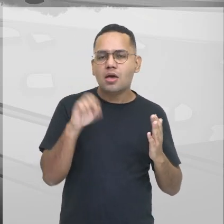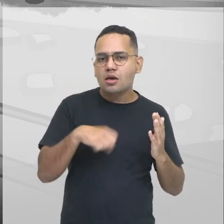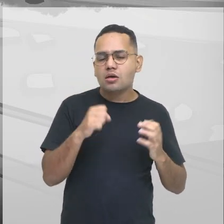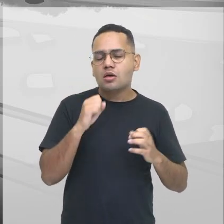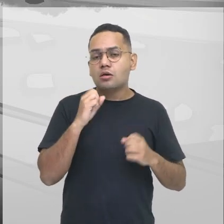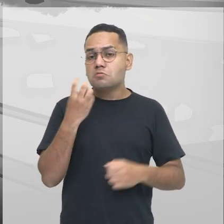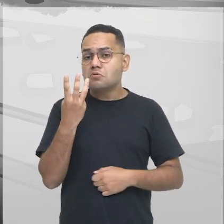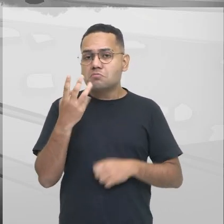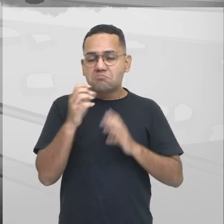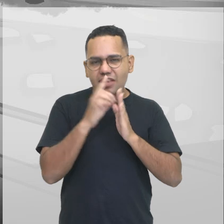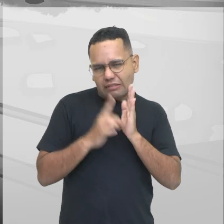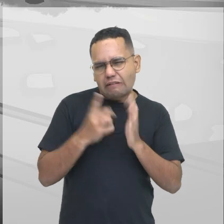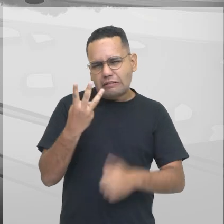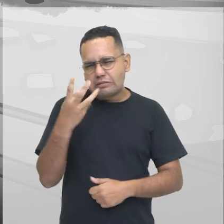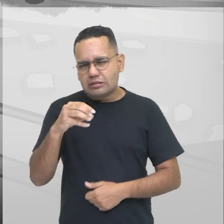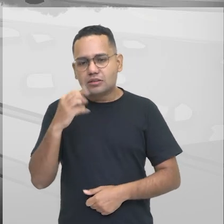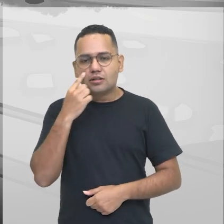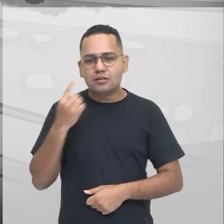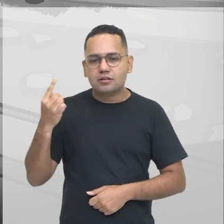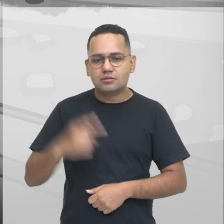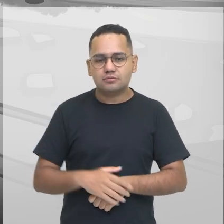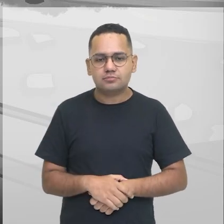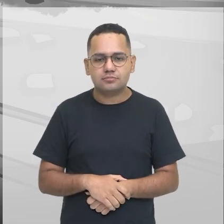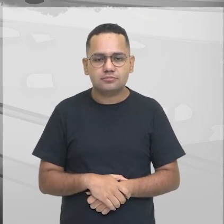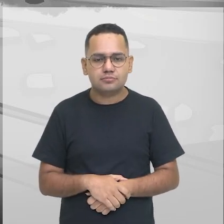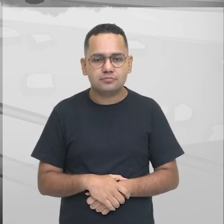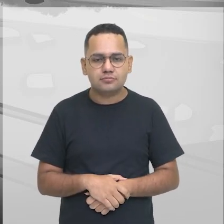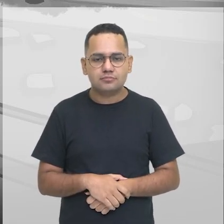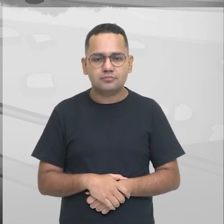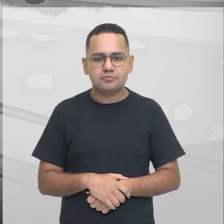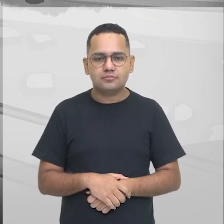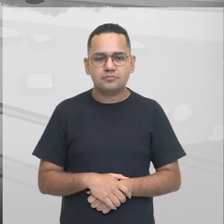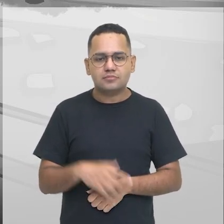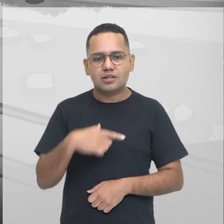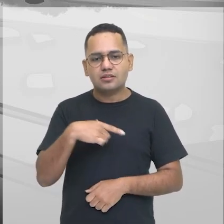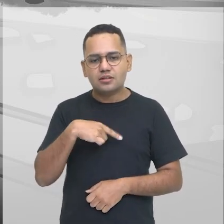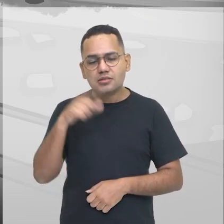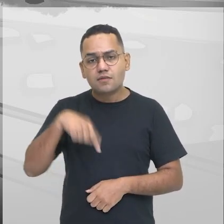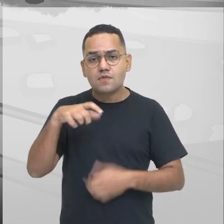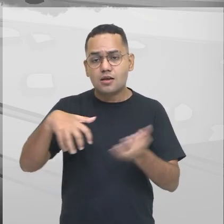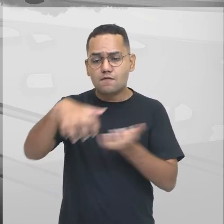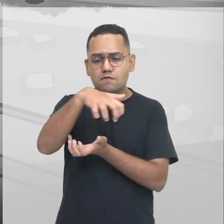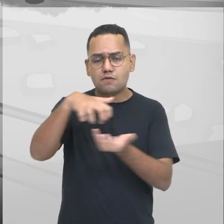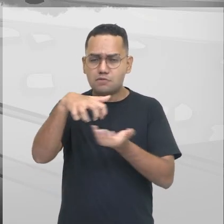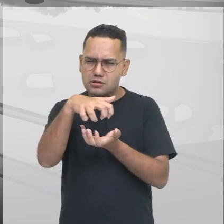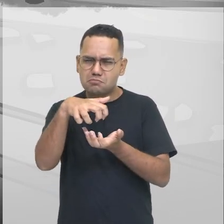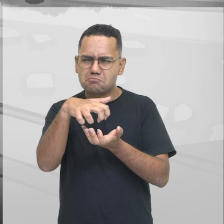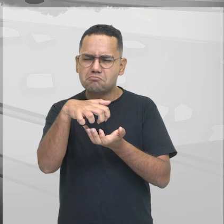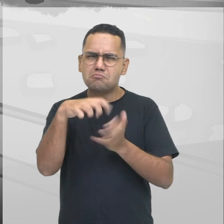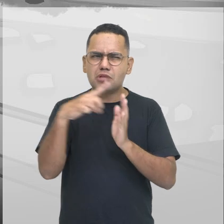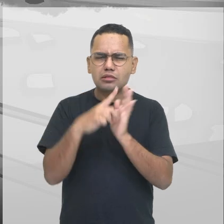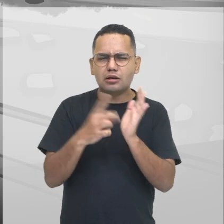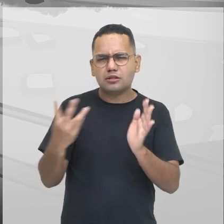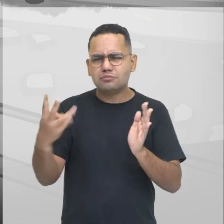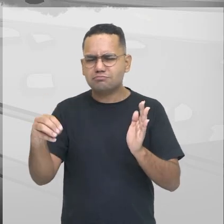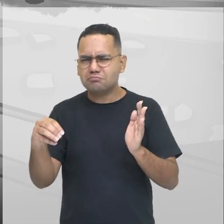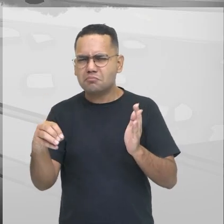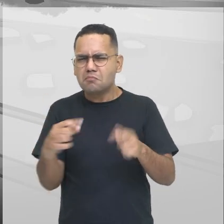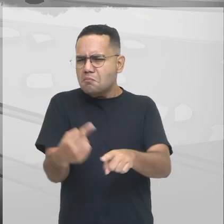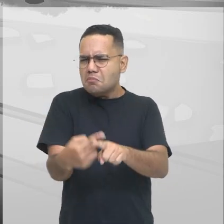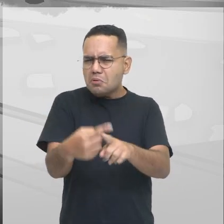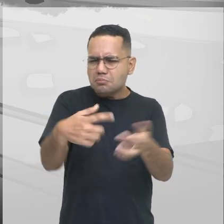quando aconteceu aqui no Brasil a chamada Revolução de 1930. Professor, por que revolução? Porque a